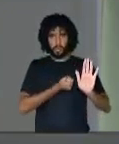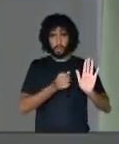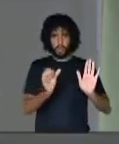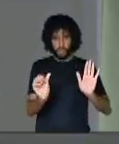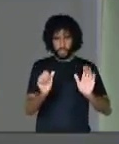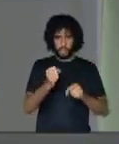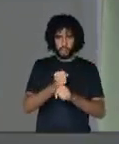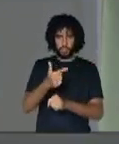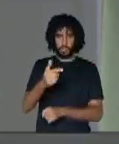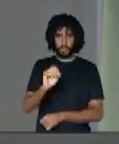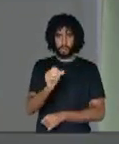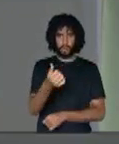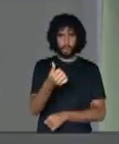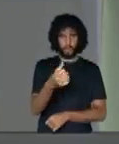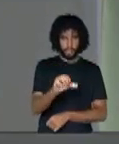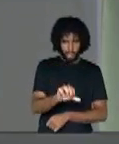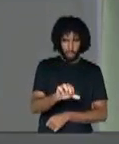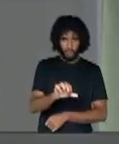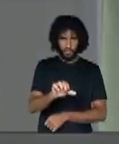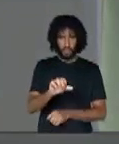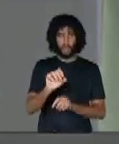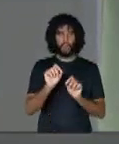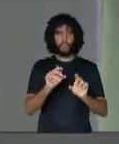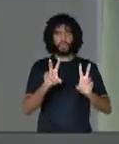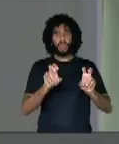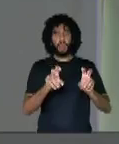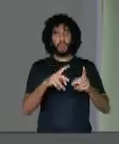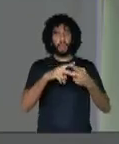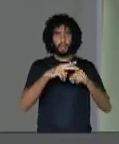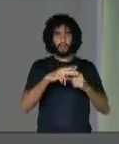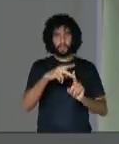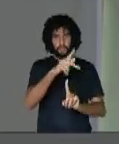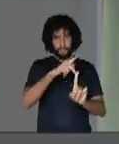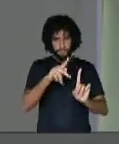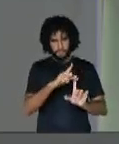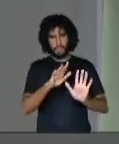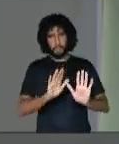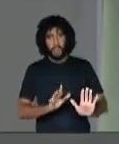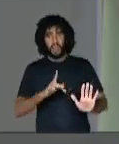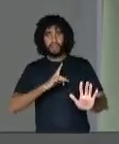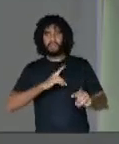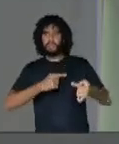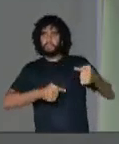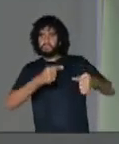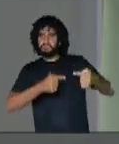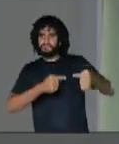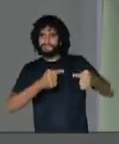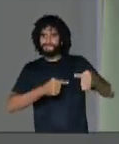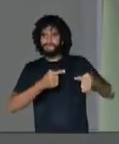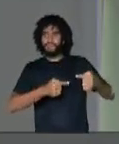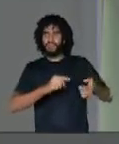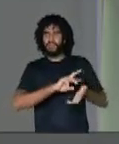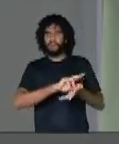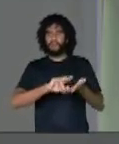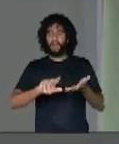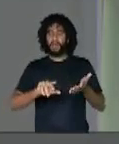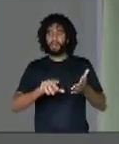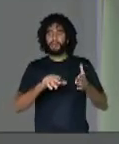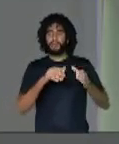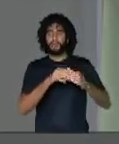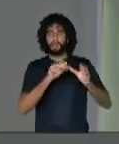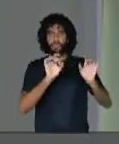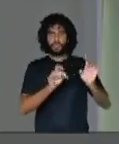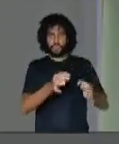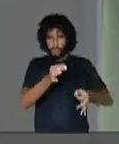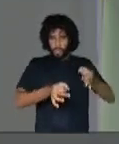6 de 2019, que trata da reforma da Previdência. Nós fizemos aqui um debate elevado na Comissão de Constituição